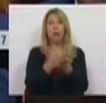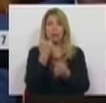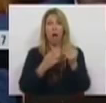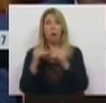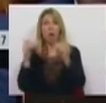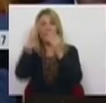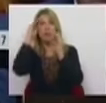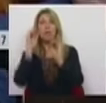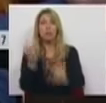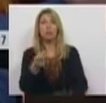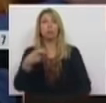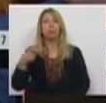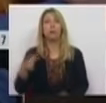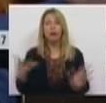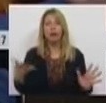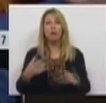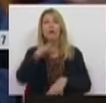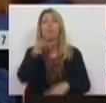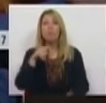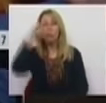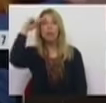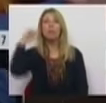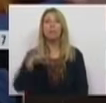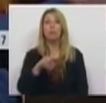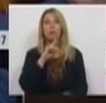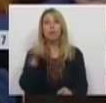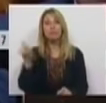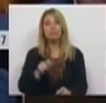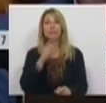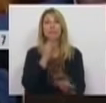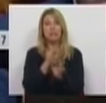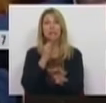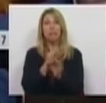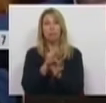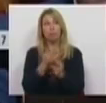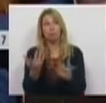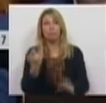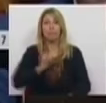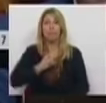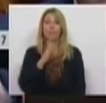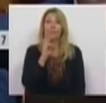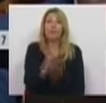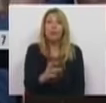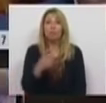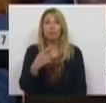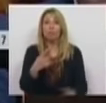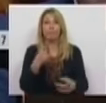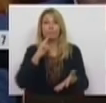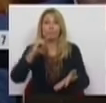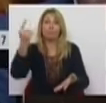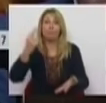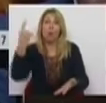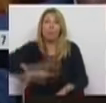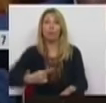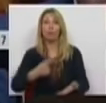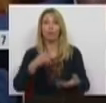passam por dificuldades em setembro para conseguir responder a esta obrigatoriedade para que os seus filhos tenham uma